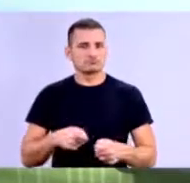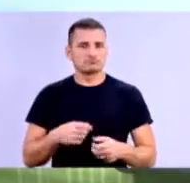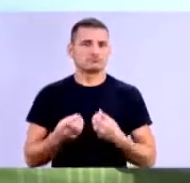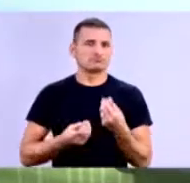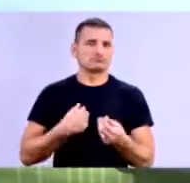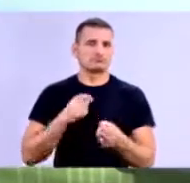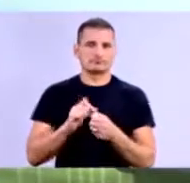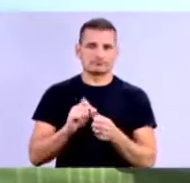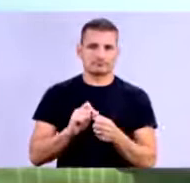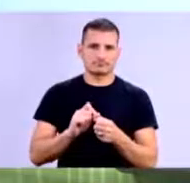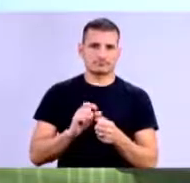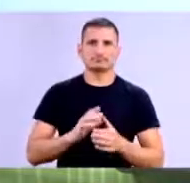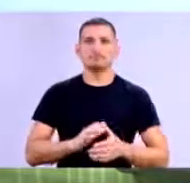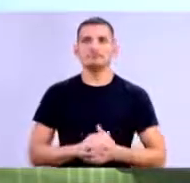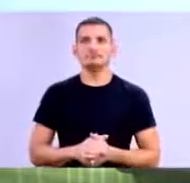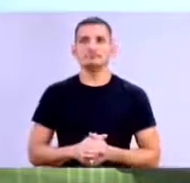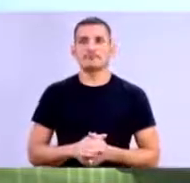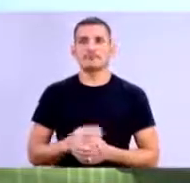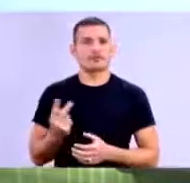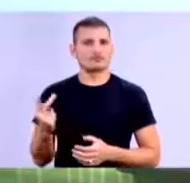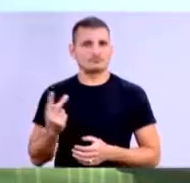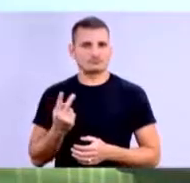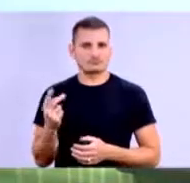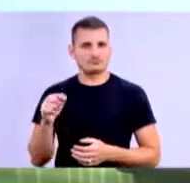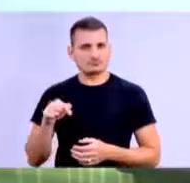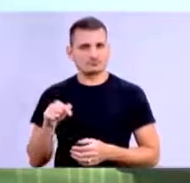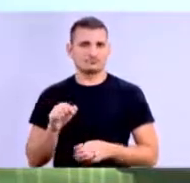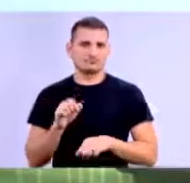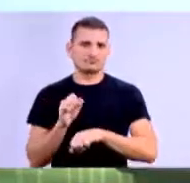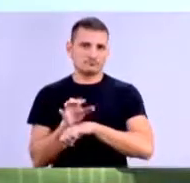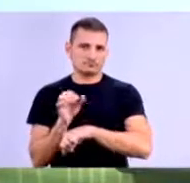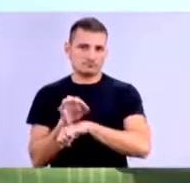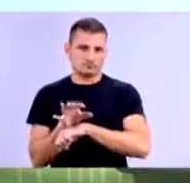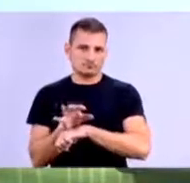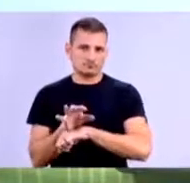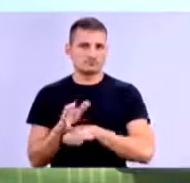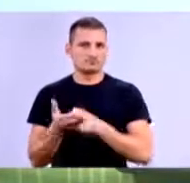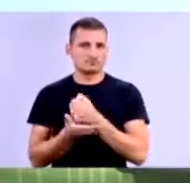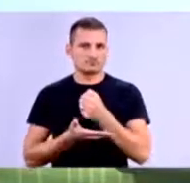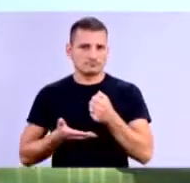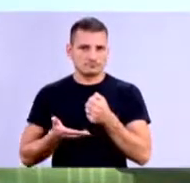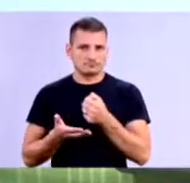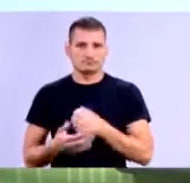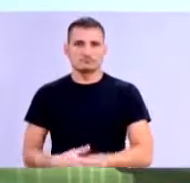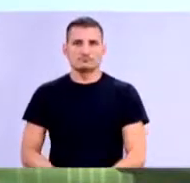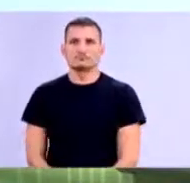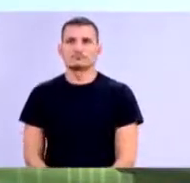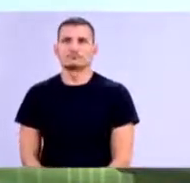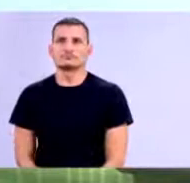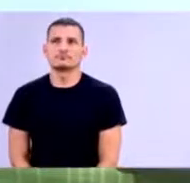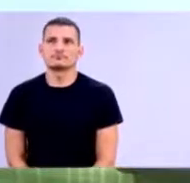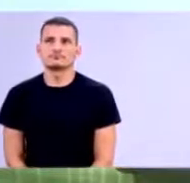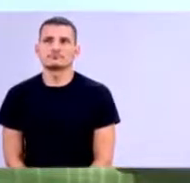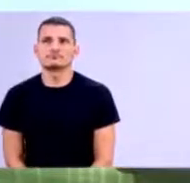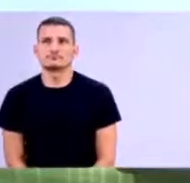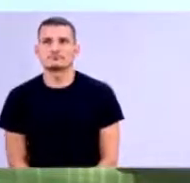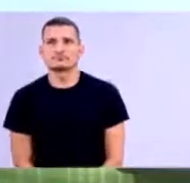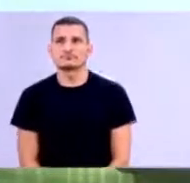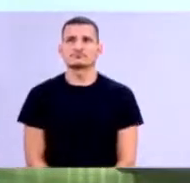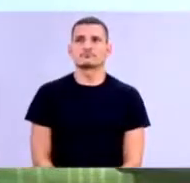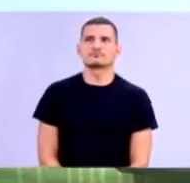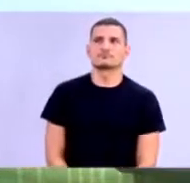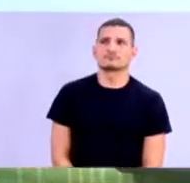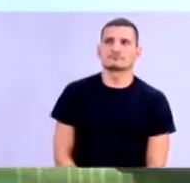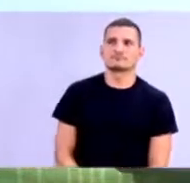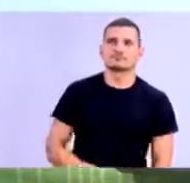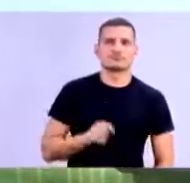isso? Nós estamos aqui para te dar uma orientação básica, princípio, né? E você deve seguir e se organizar.